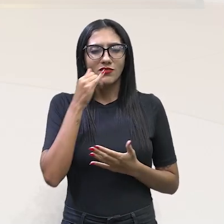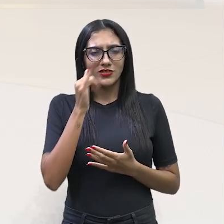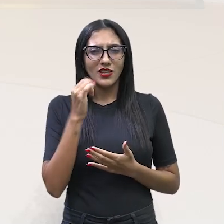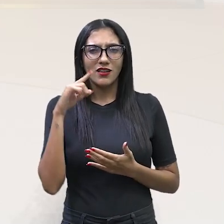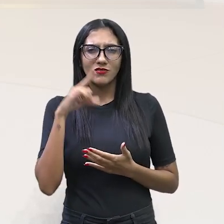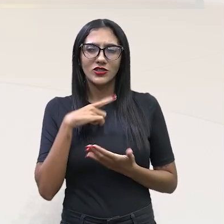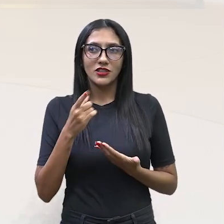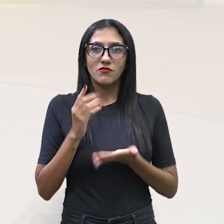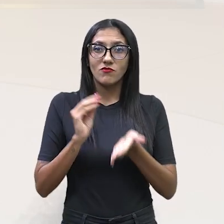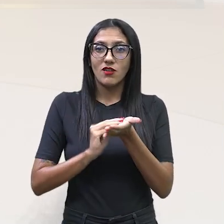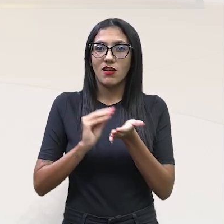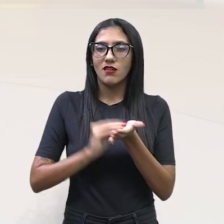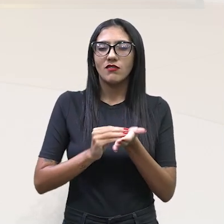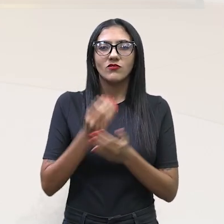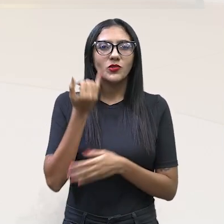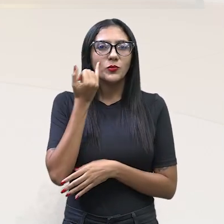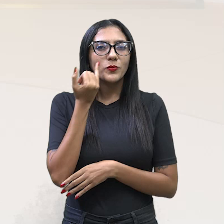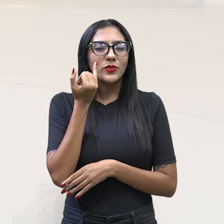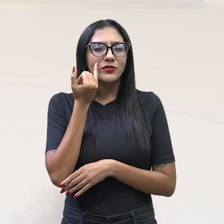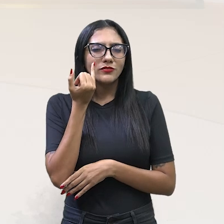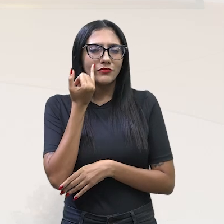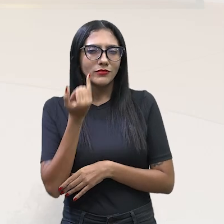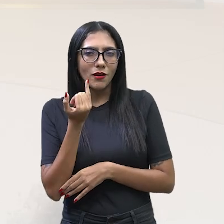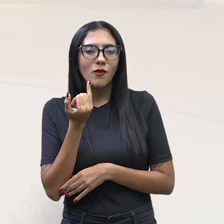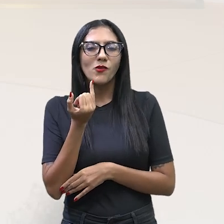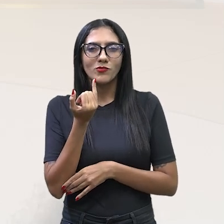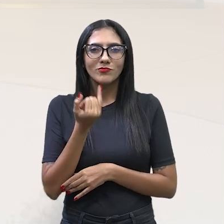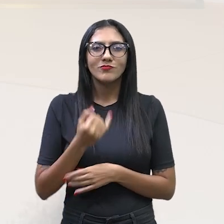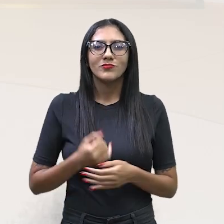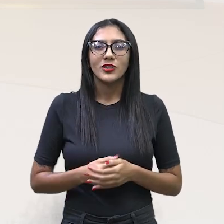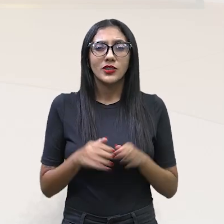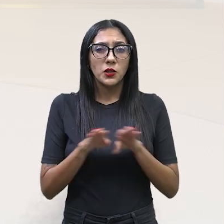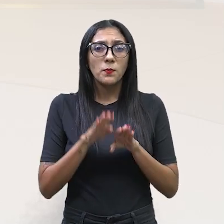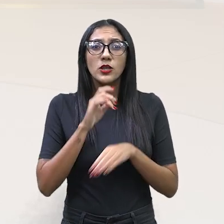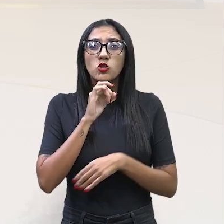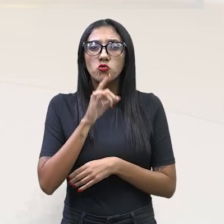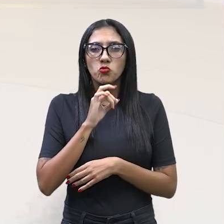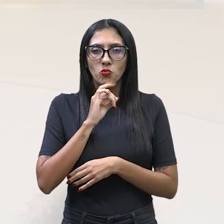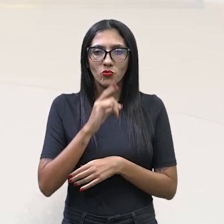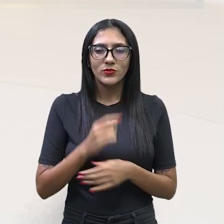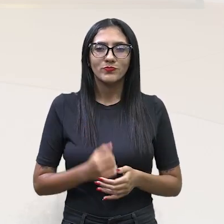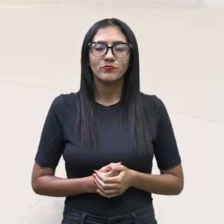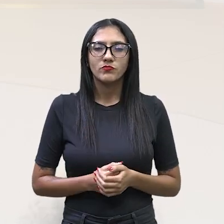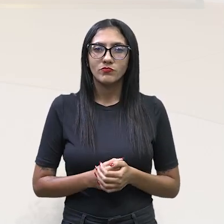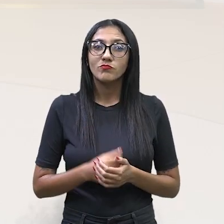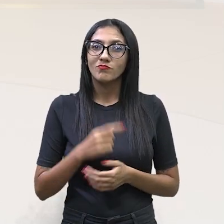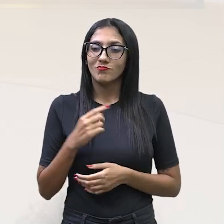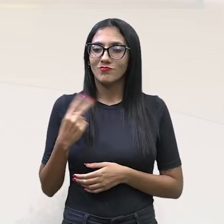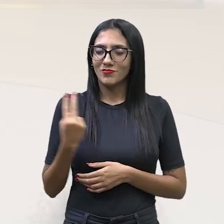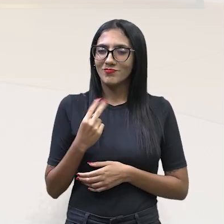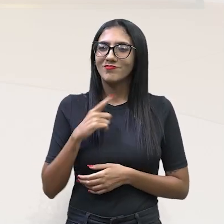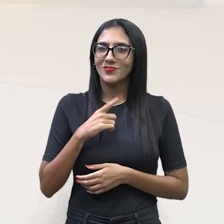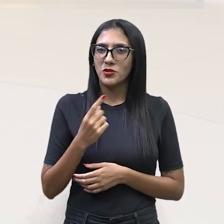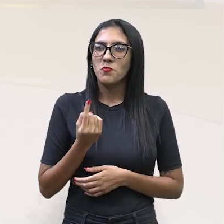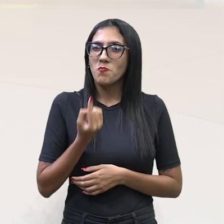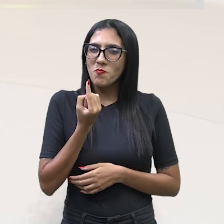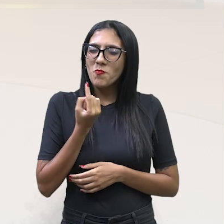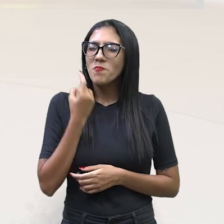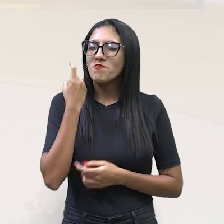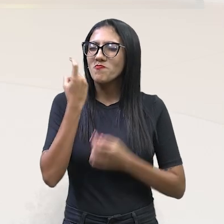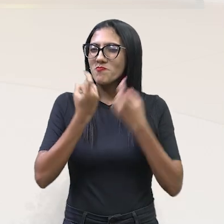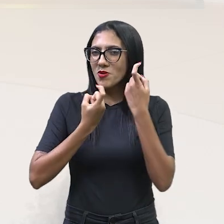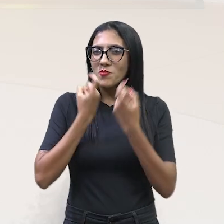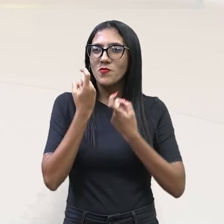informações na hora de saber, com poucas informações na hora de fazer suas escolhas, nós tivemos uma preocupação, não foi, professora? Nós buscamos informações,